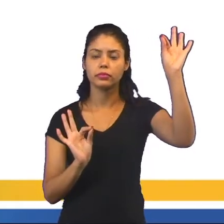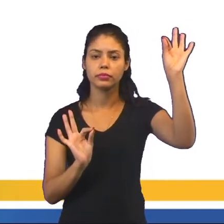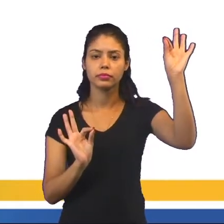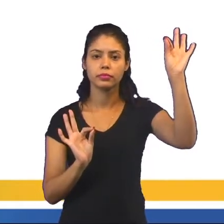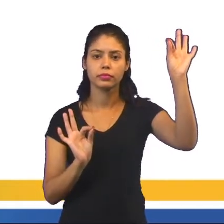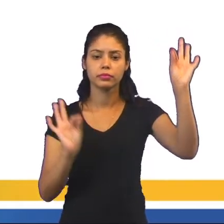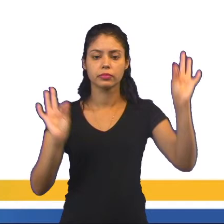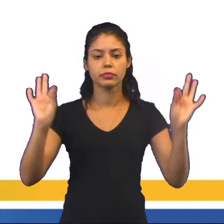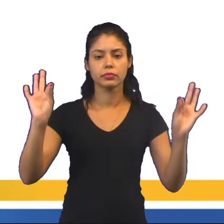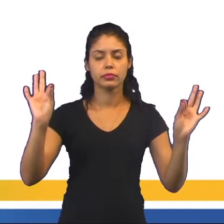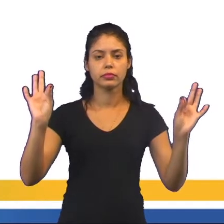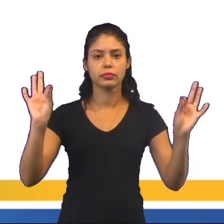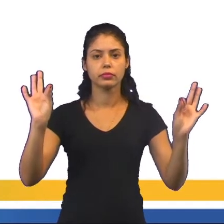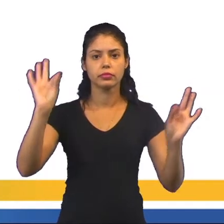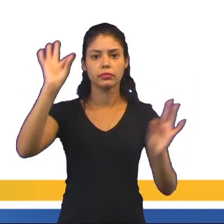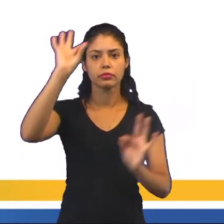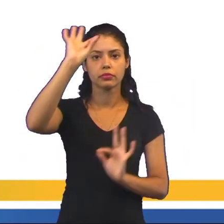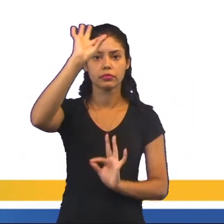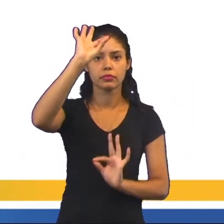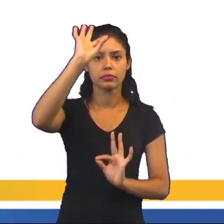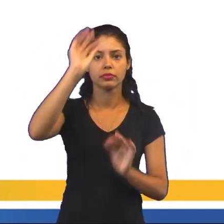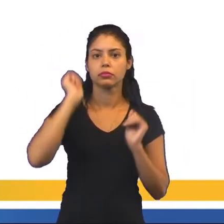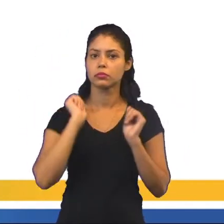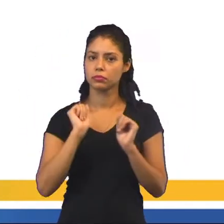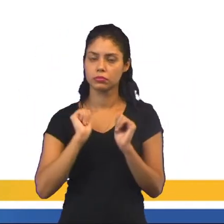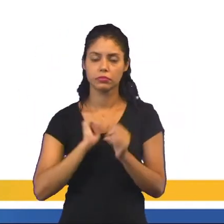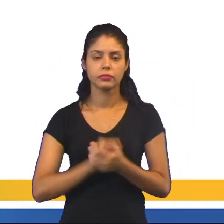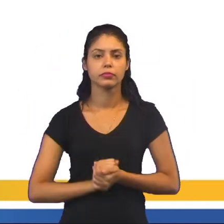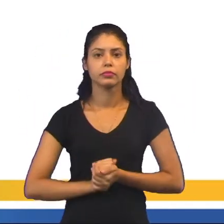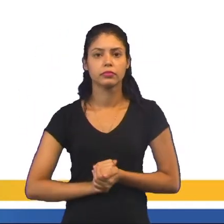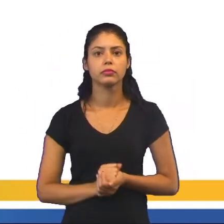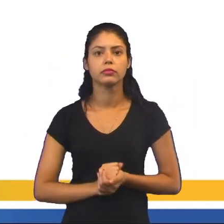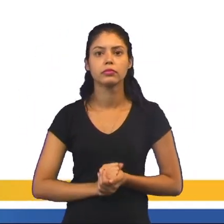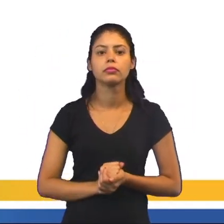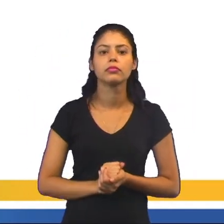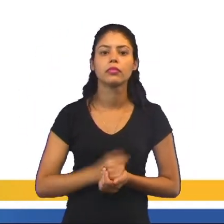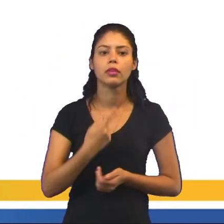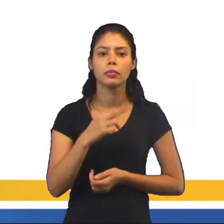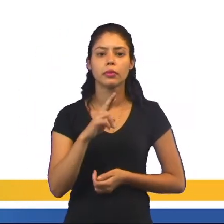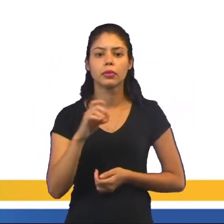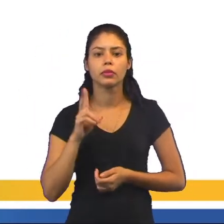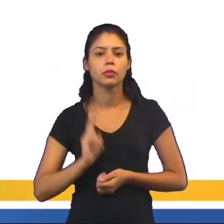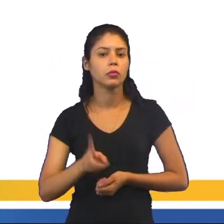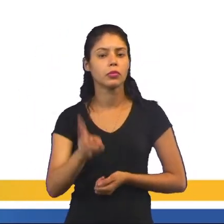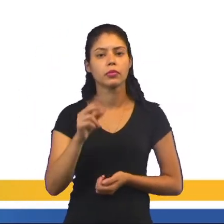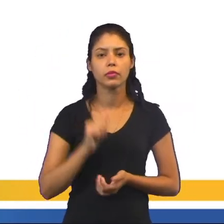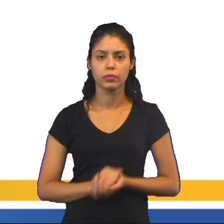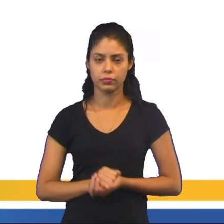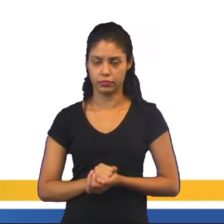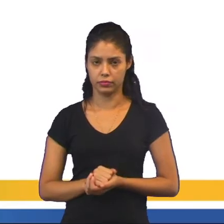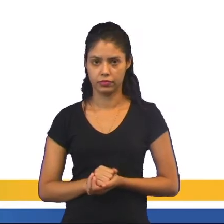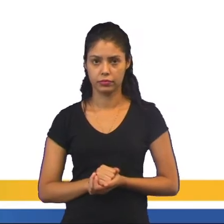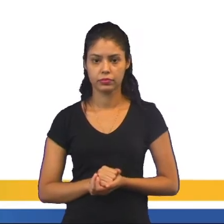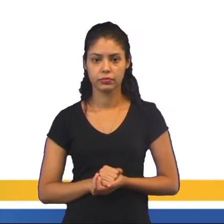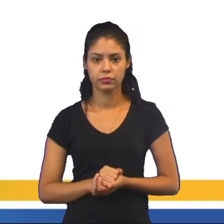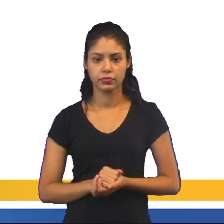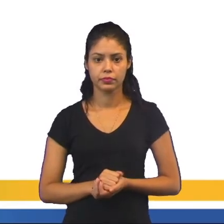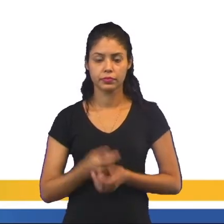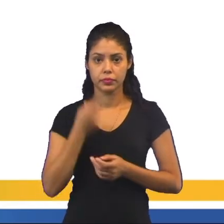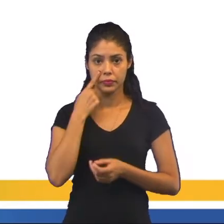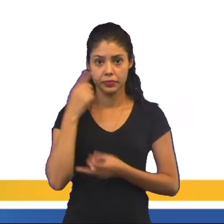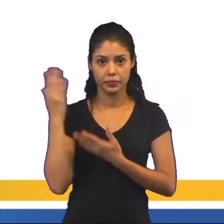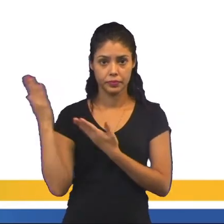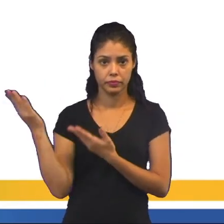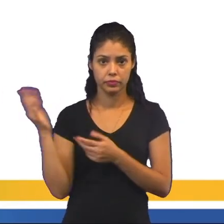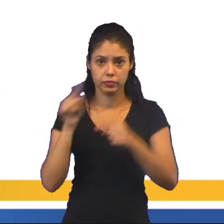pode aparecer individualmente. Tudo bem? As retas perpendiculares. Então, É só observar